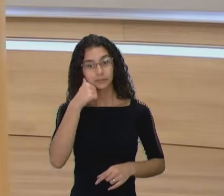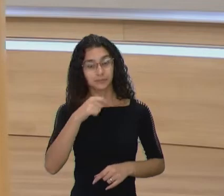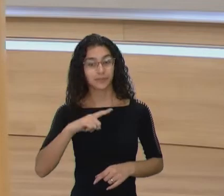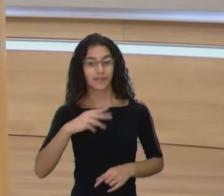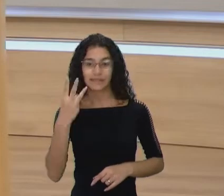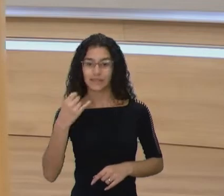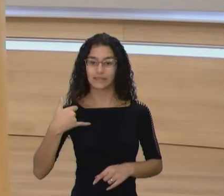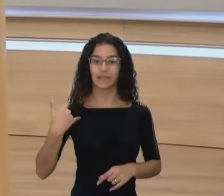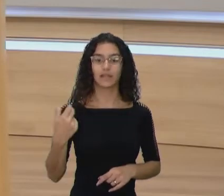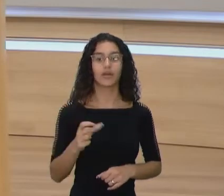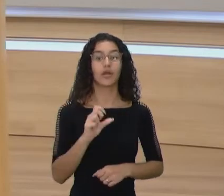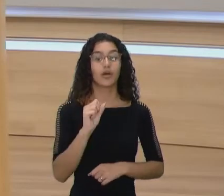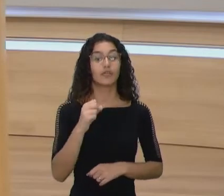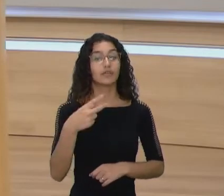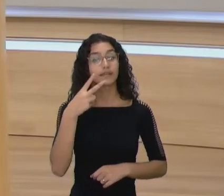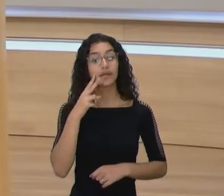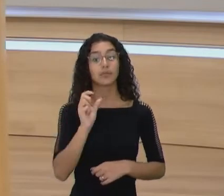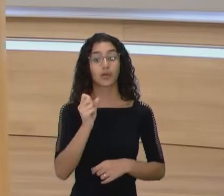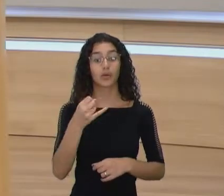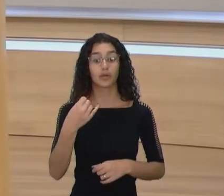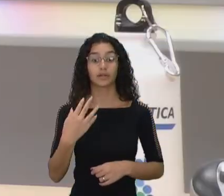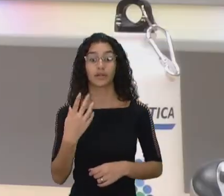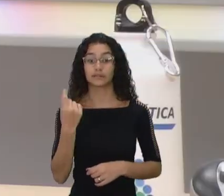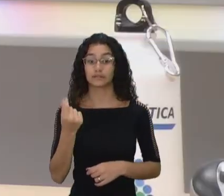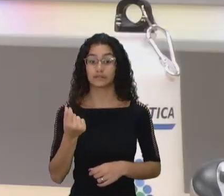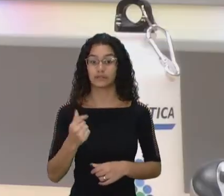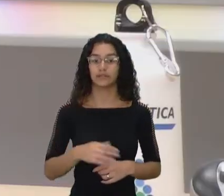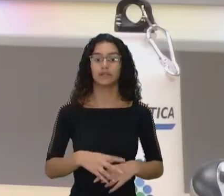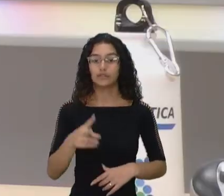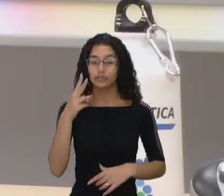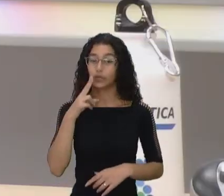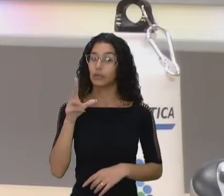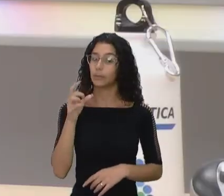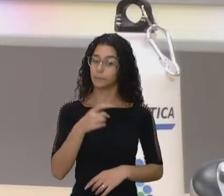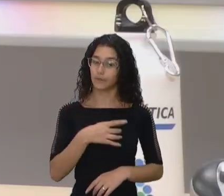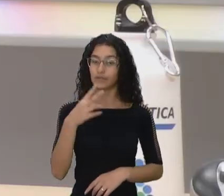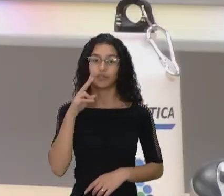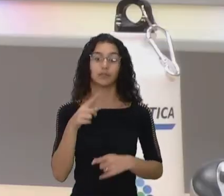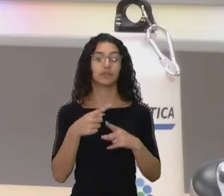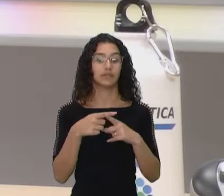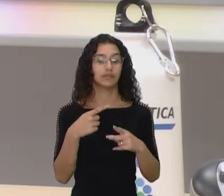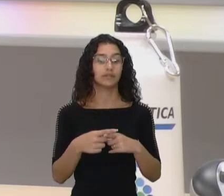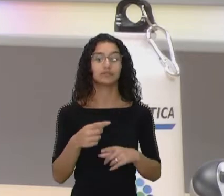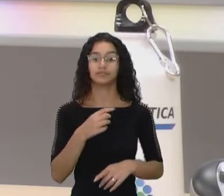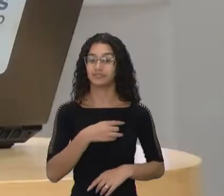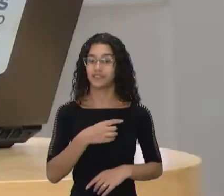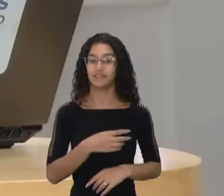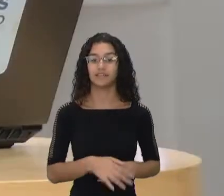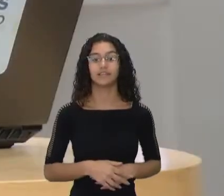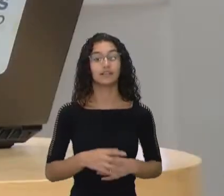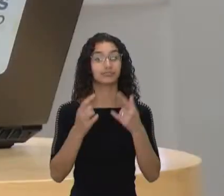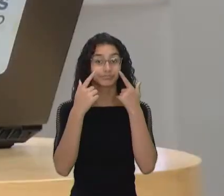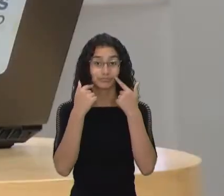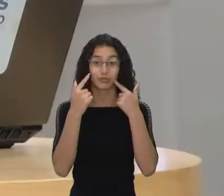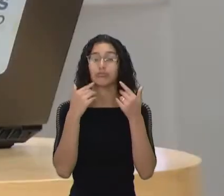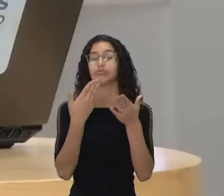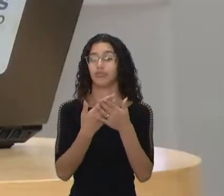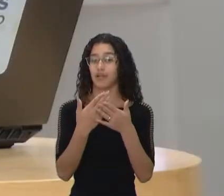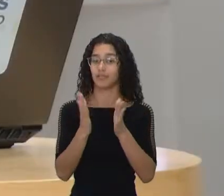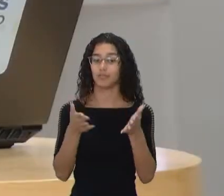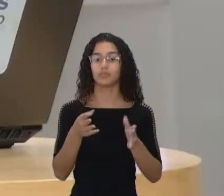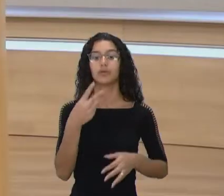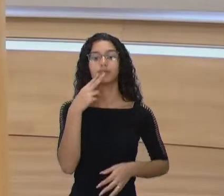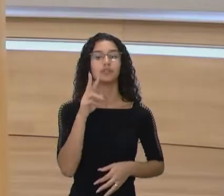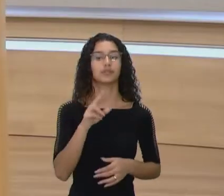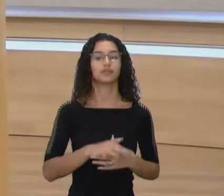se ela sabe quanto a Bárbara tá gastando. Ai, tô com medo de ver essa conta hoje, realmente estou com medo. Ela vai sair daqui chorando da aula, mas ela